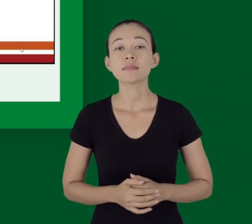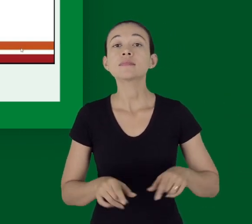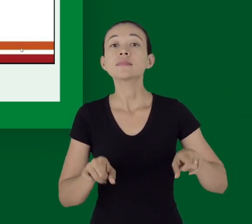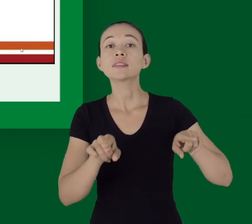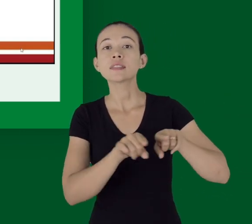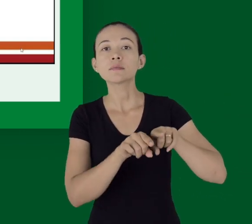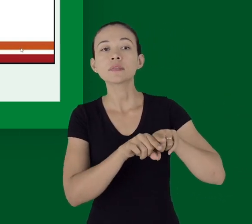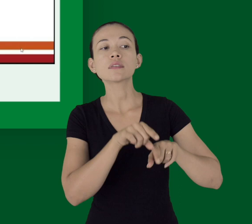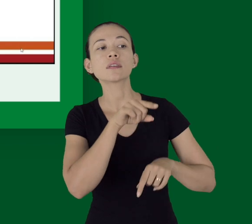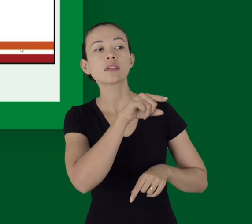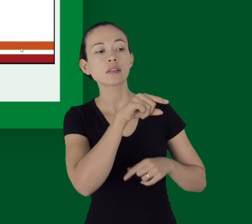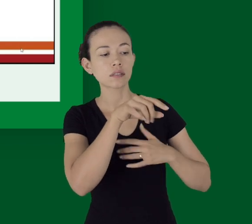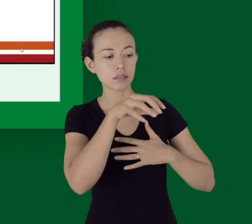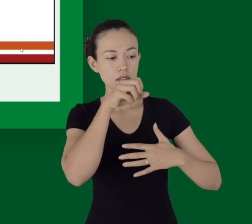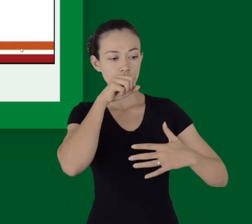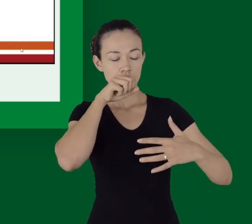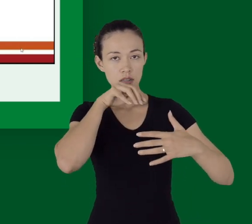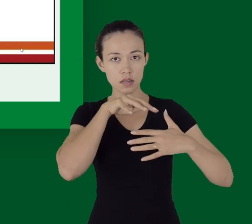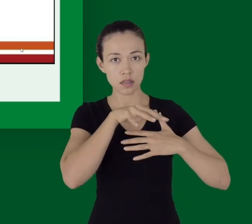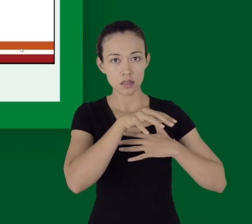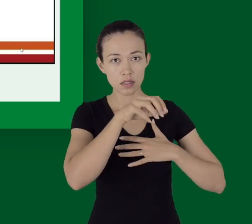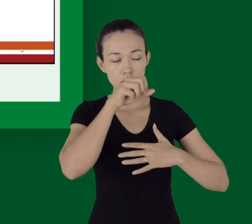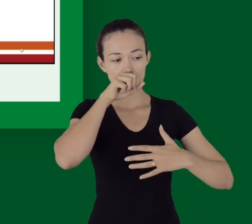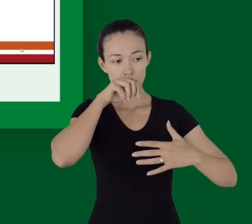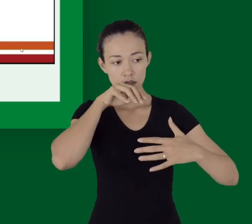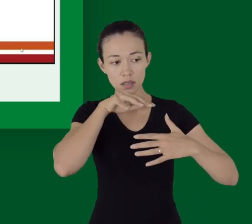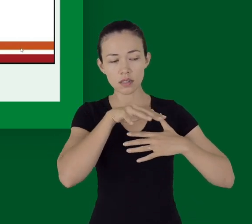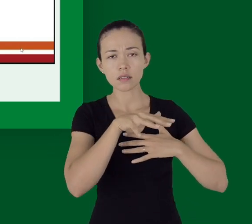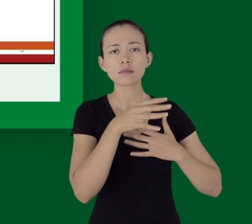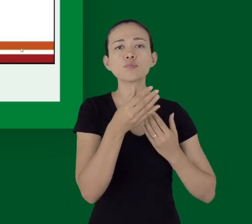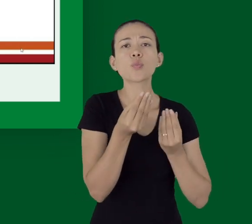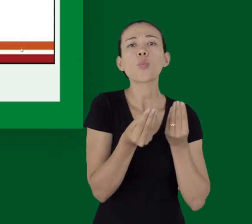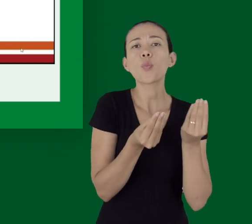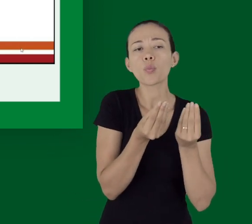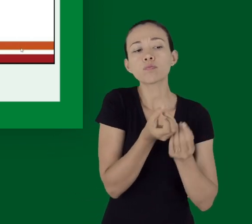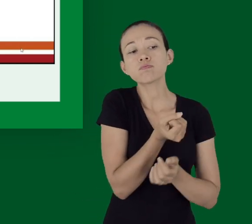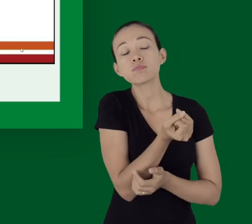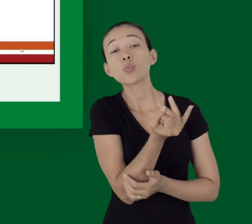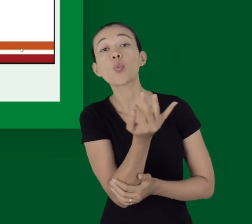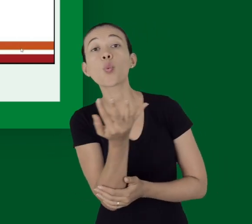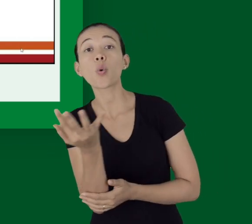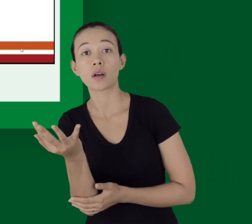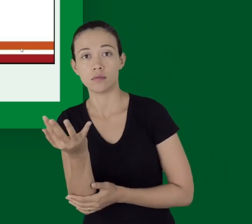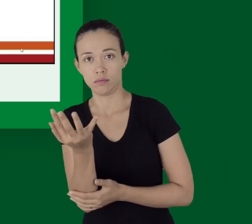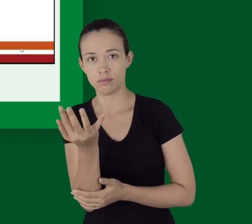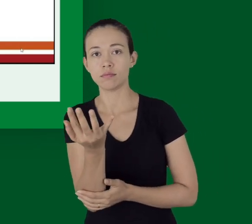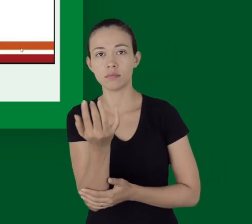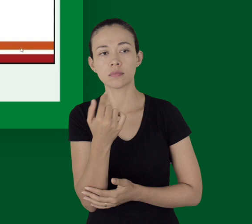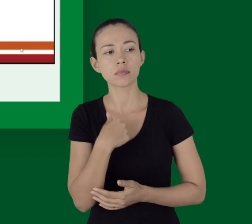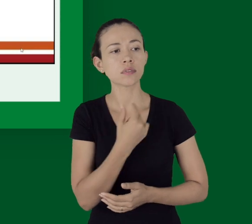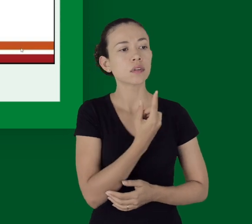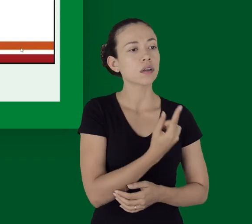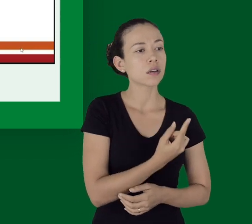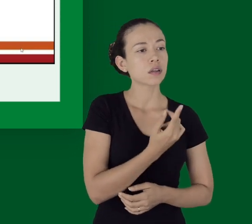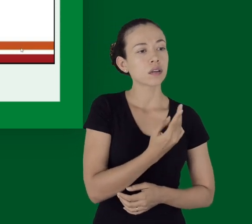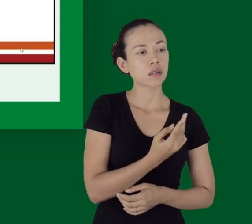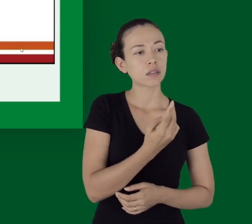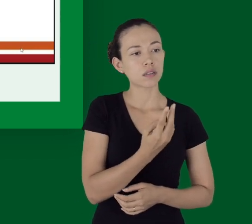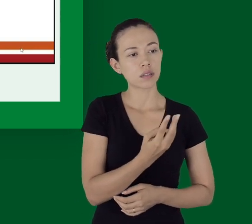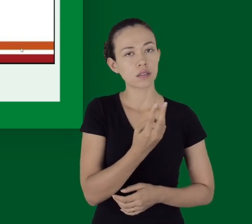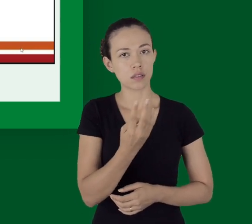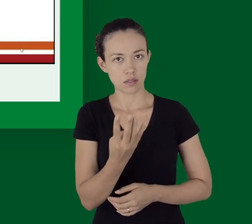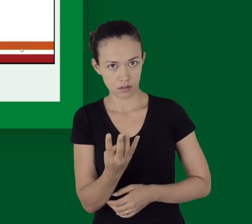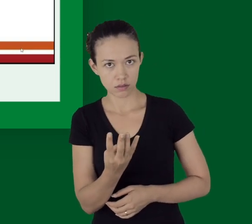paciente. Além disso, ver frequência respiratória, você pode contar a frequência respiratória naquele momento que você está ali, ainda pegando alguns dados